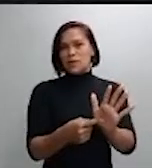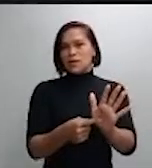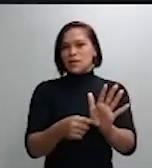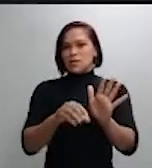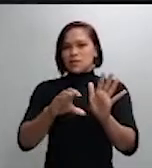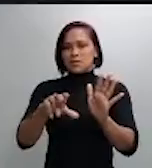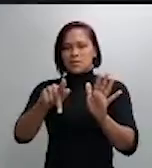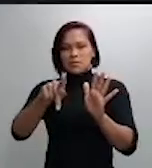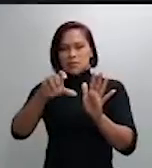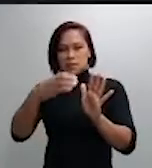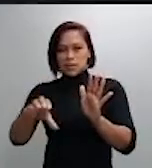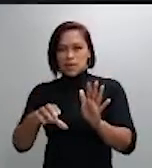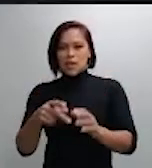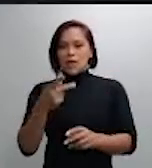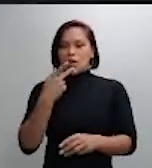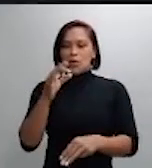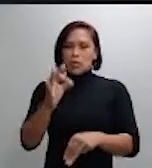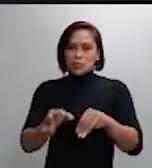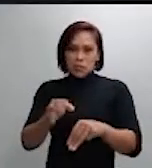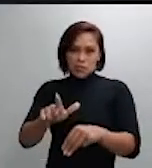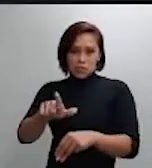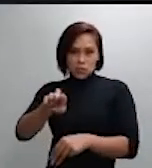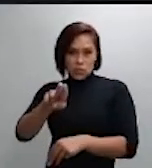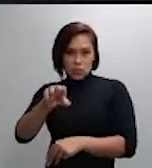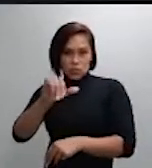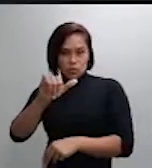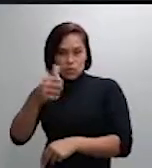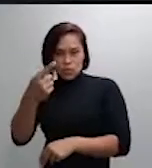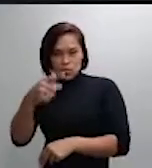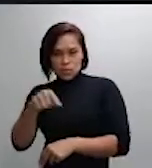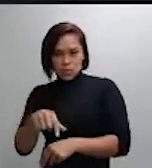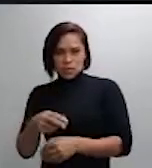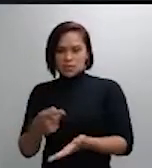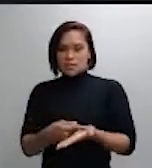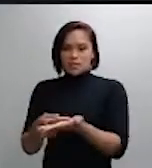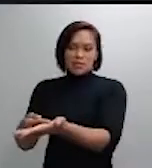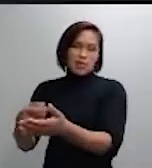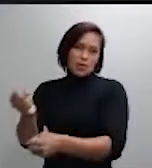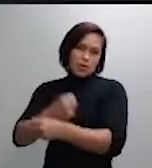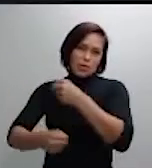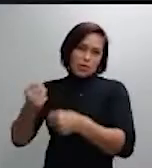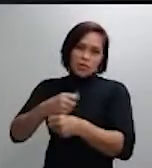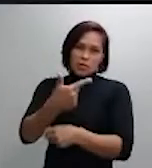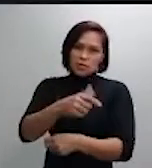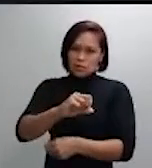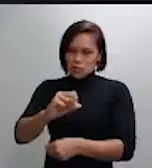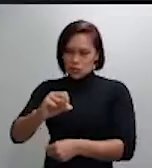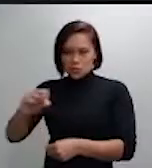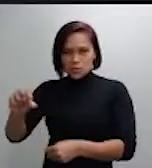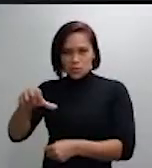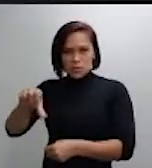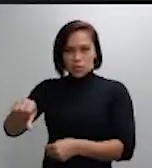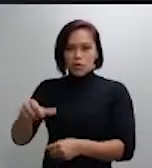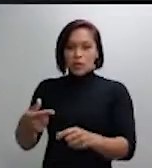ministro Luiz Fux, em 2009, entregou ao Senado o anteprojeto do CPC, ele assim